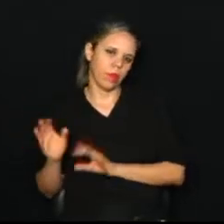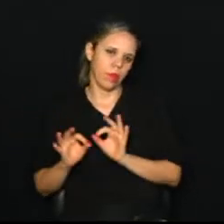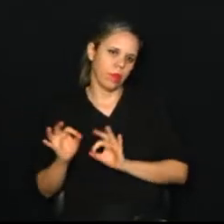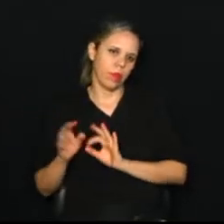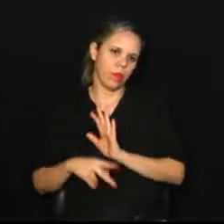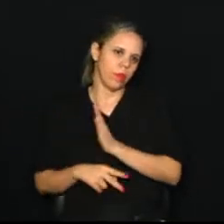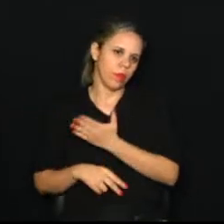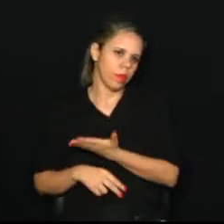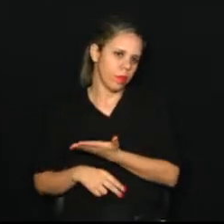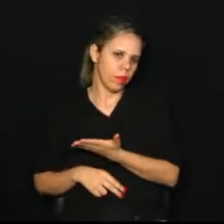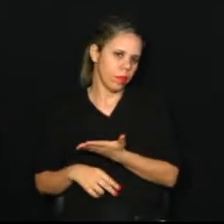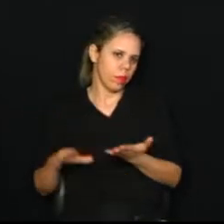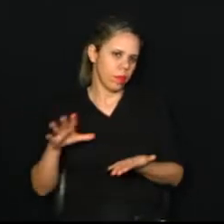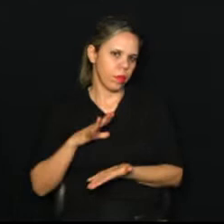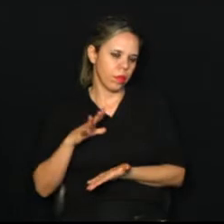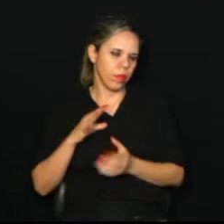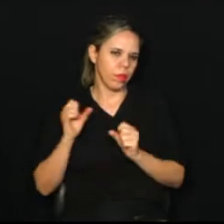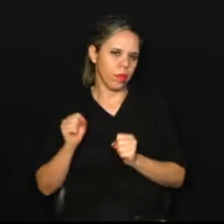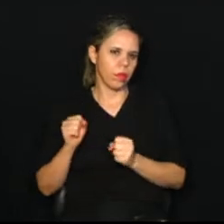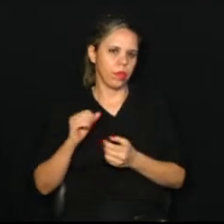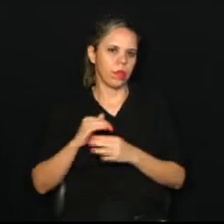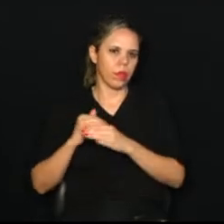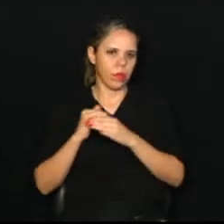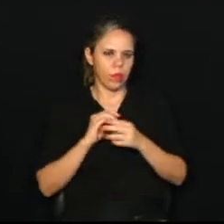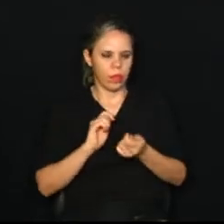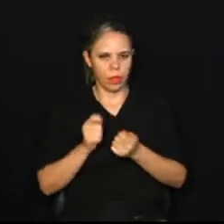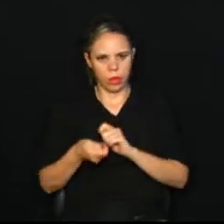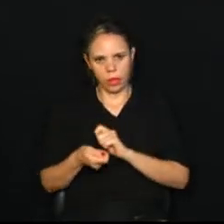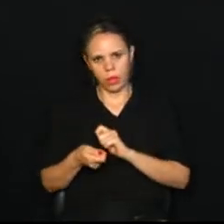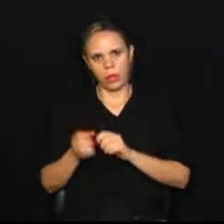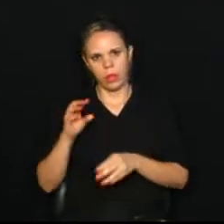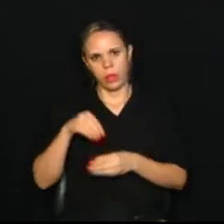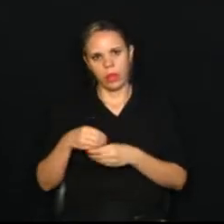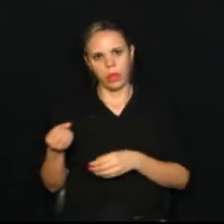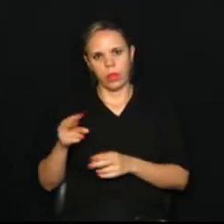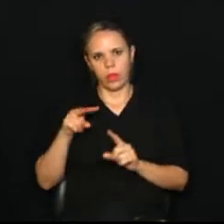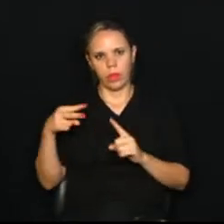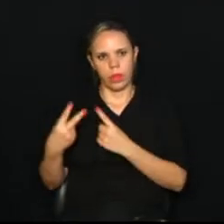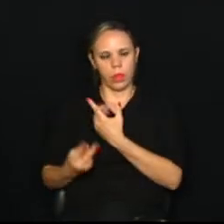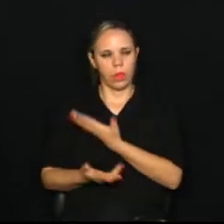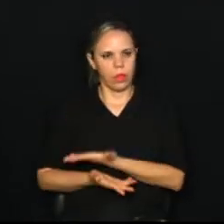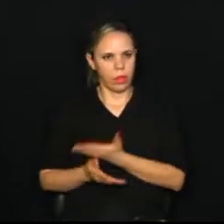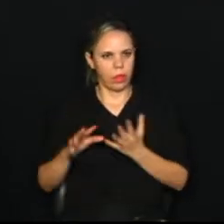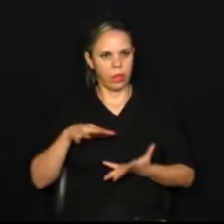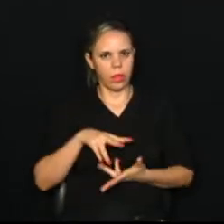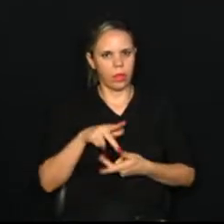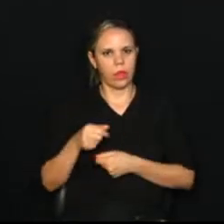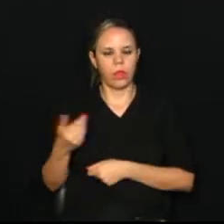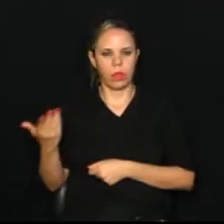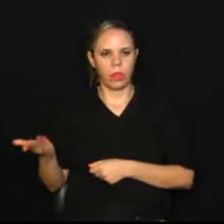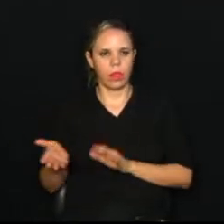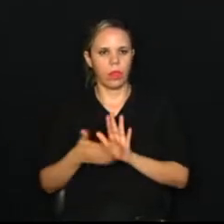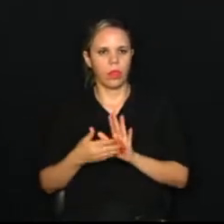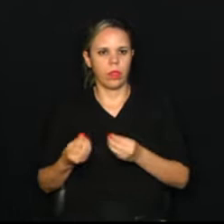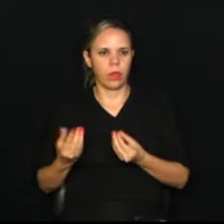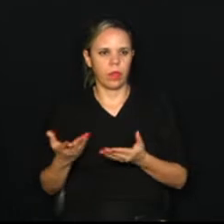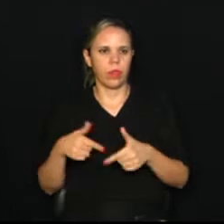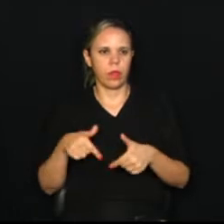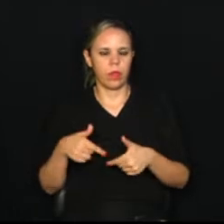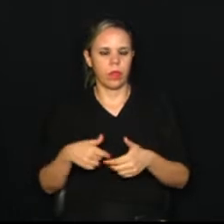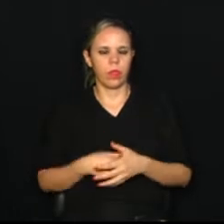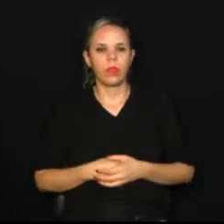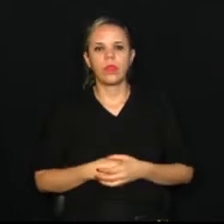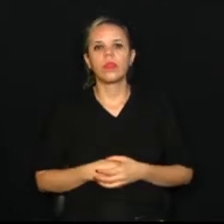planejamento para que as cidades possam se alinhar dentro dessa nova perspectiva mundial de oferecer serviços